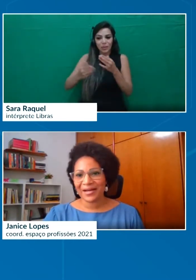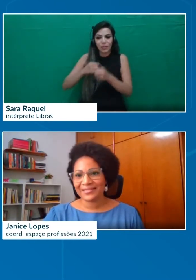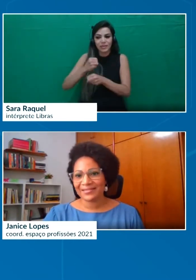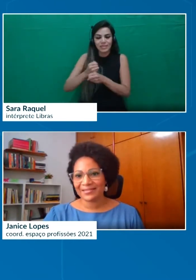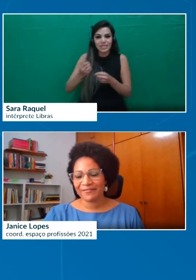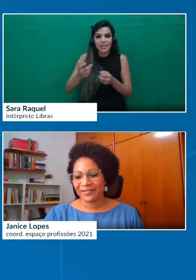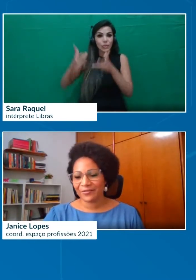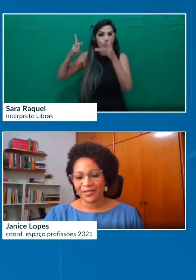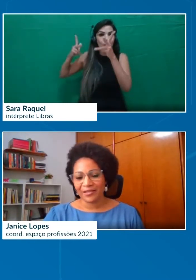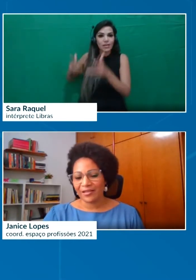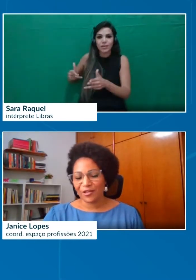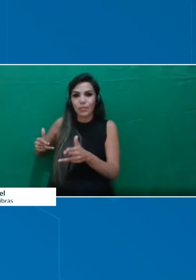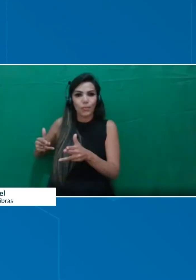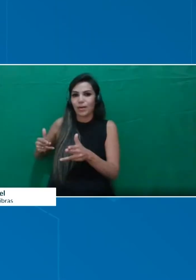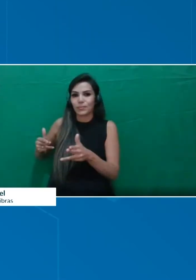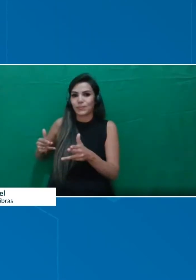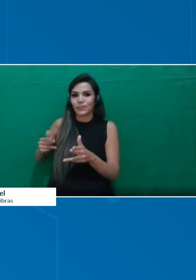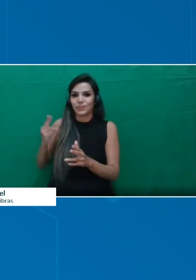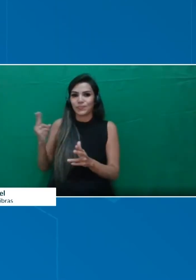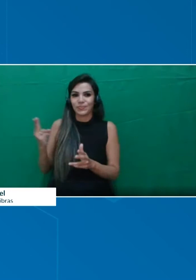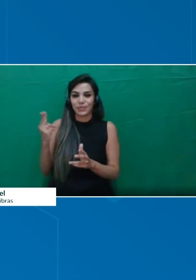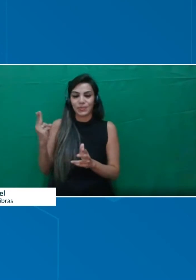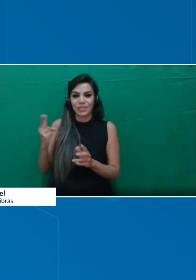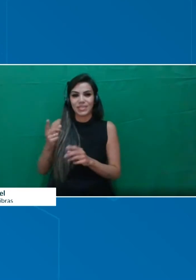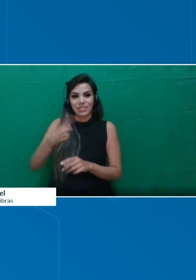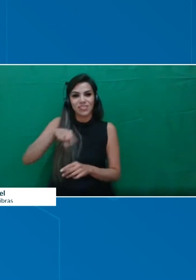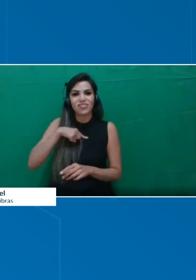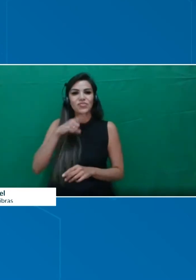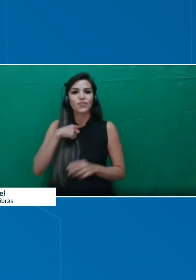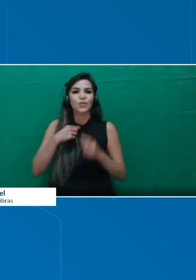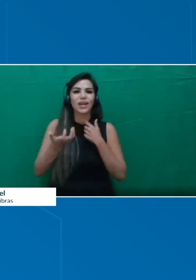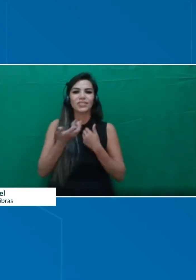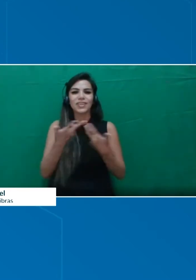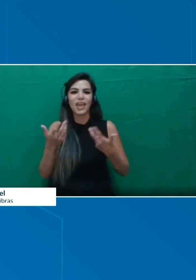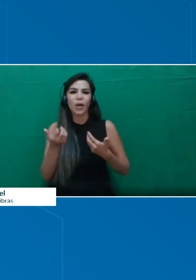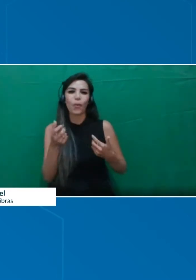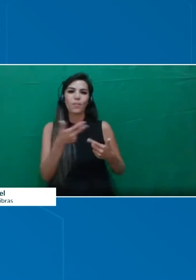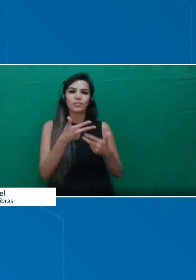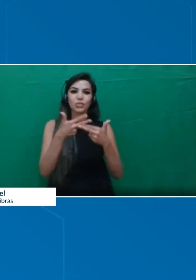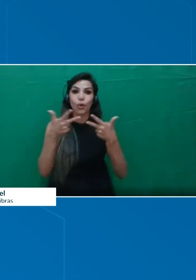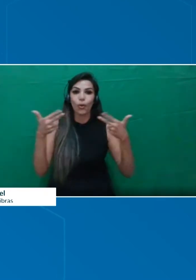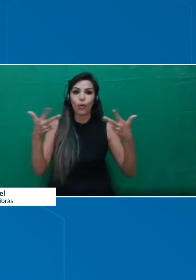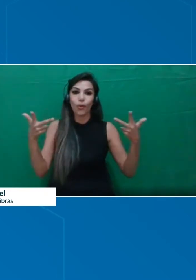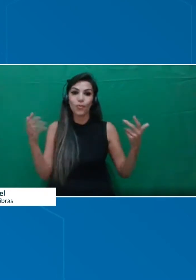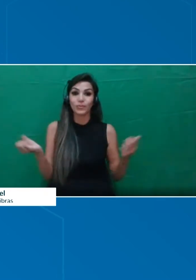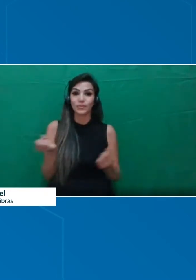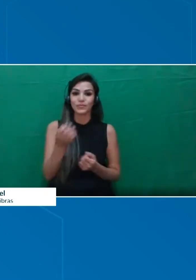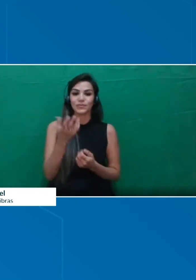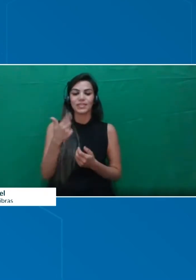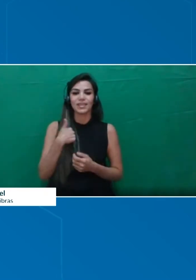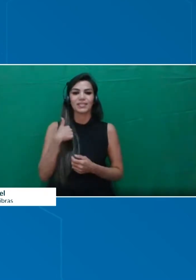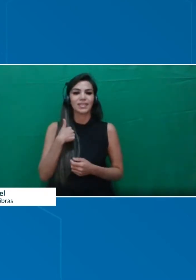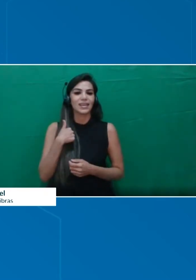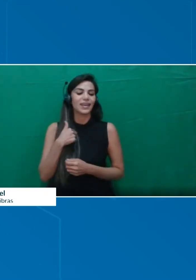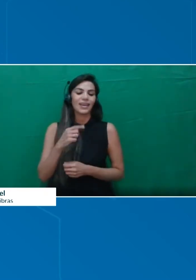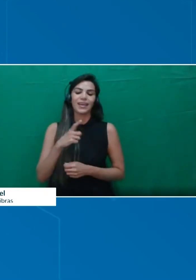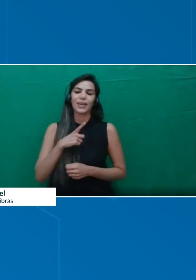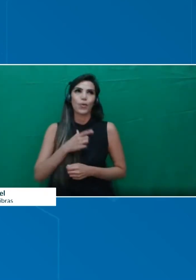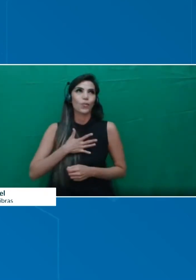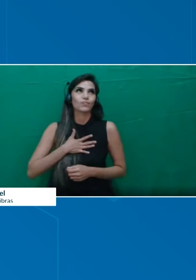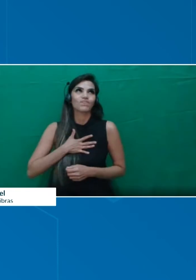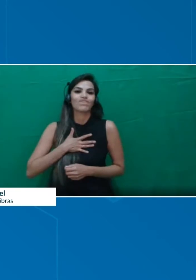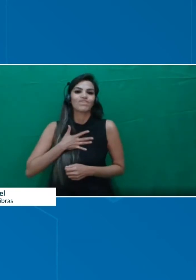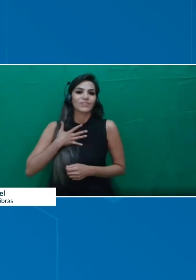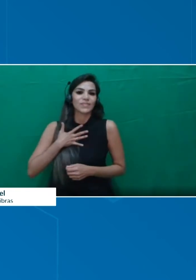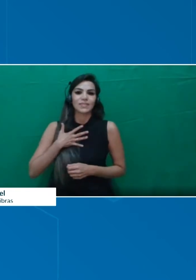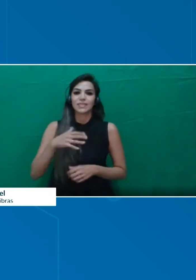potencializar ainda mais esse evento. Eu, particularmente, tenho um apreço pessoal muito grande pelo Espaço das Profissões, e